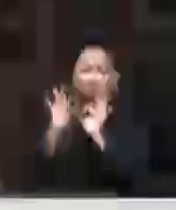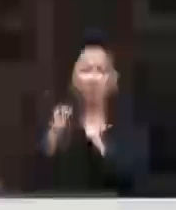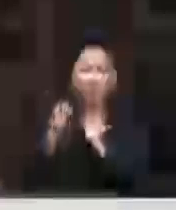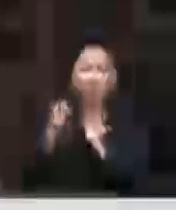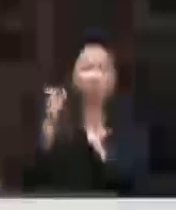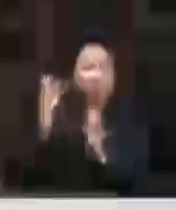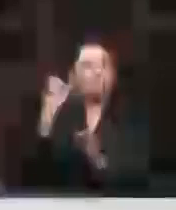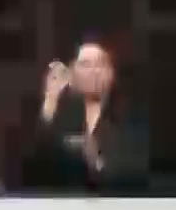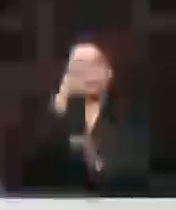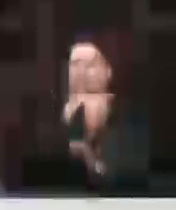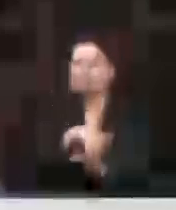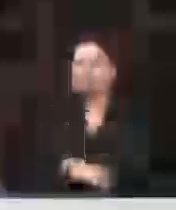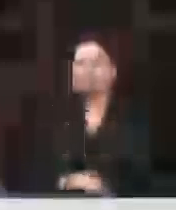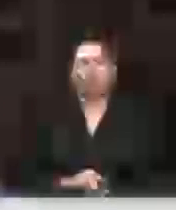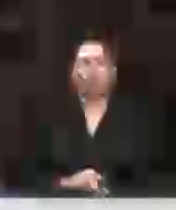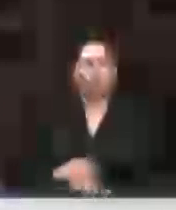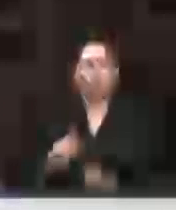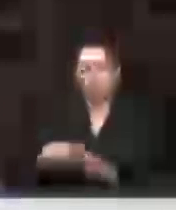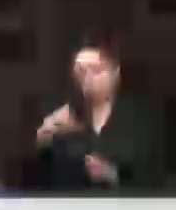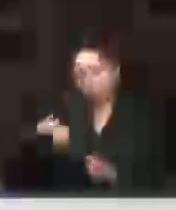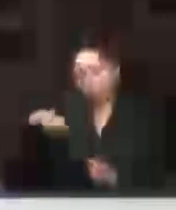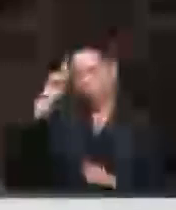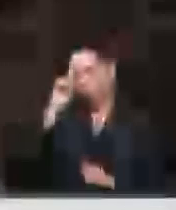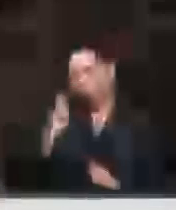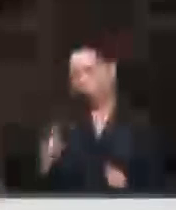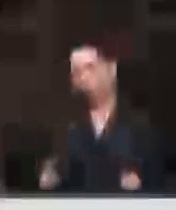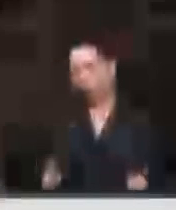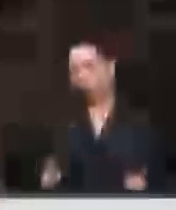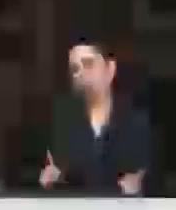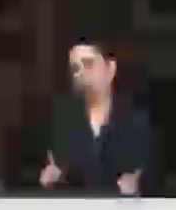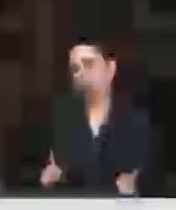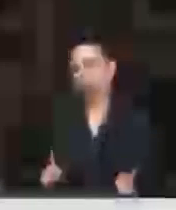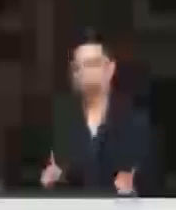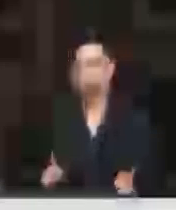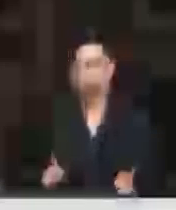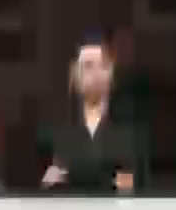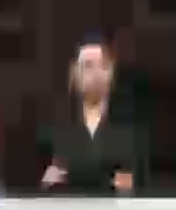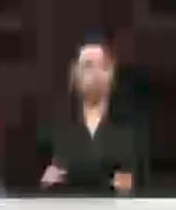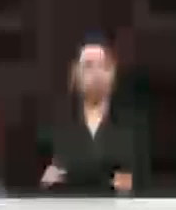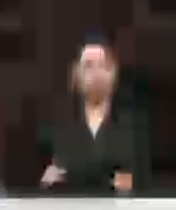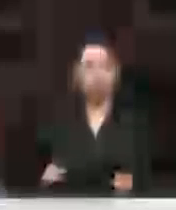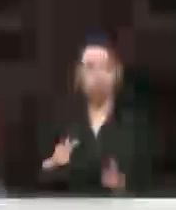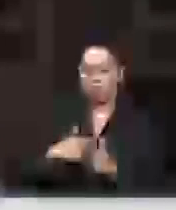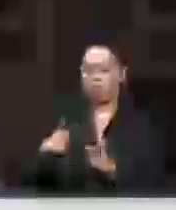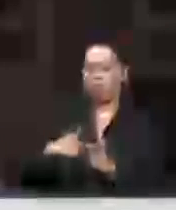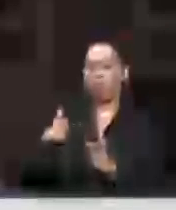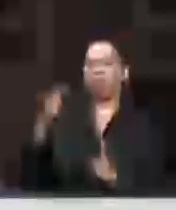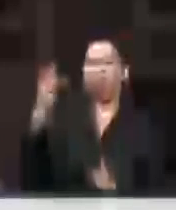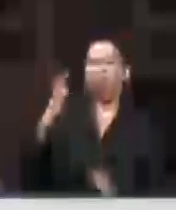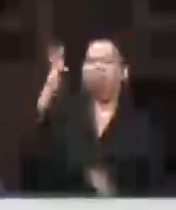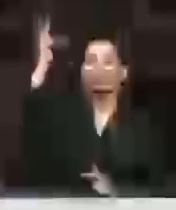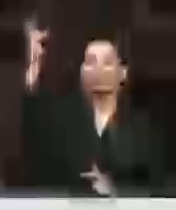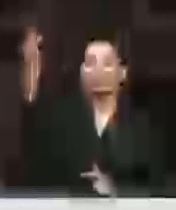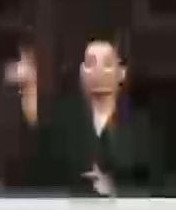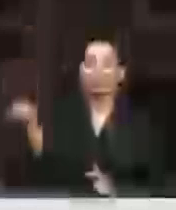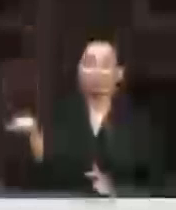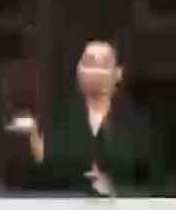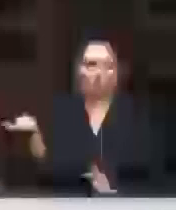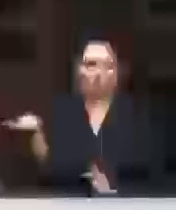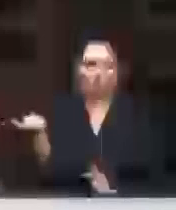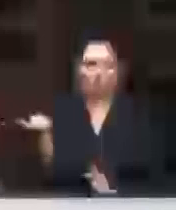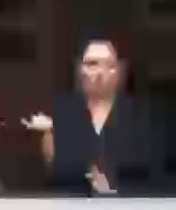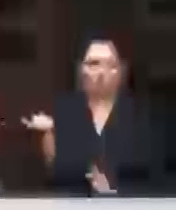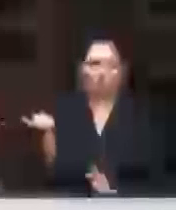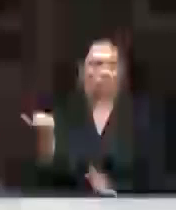difícil, porque não sabemos das chamadas turbulências pelas